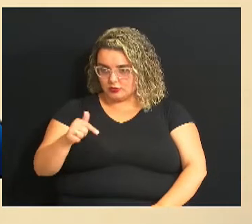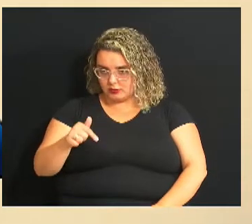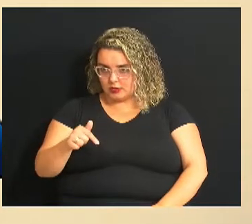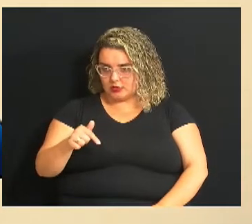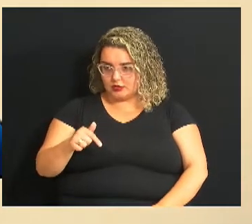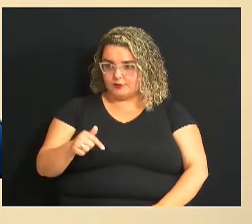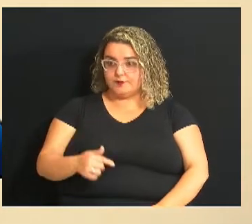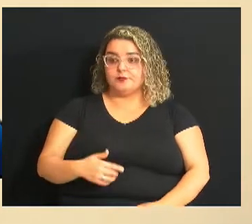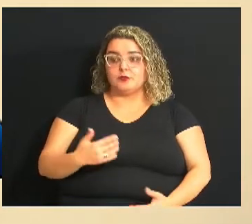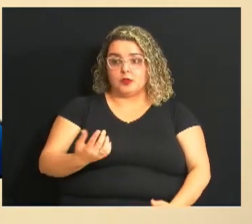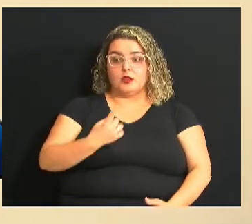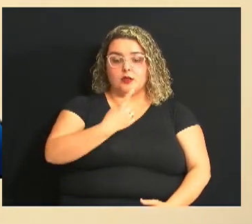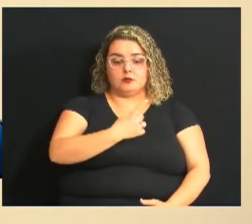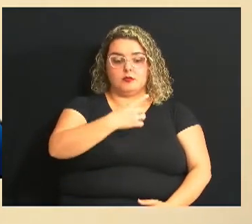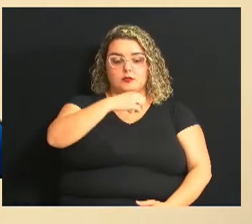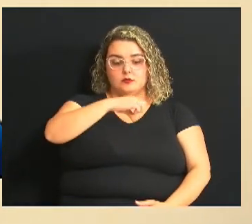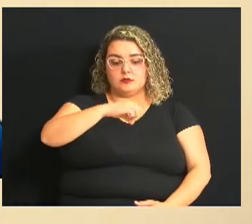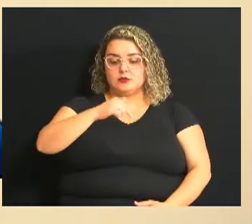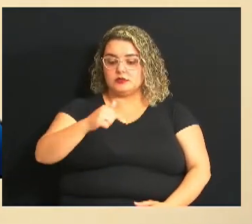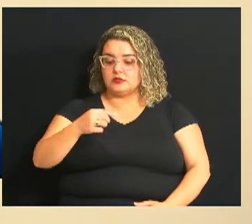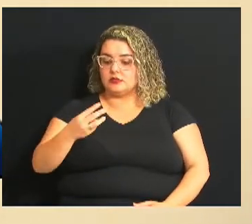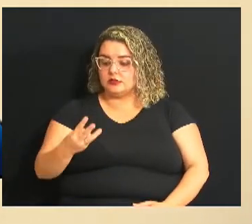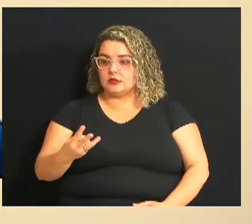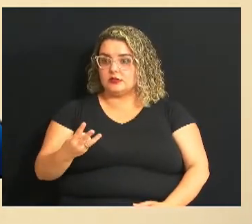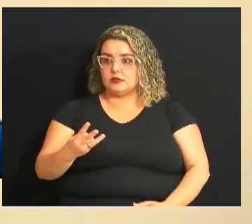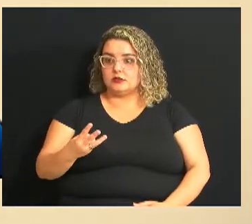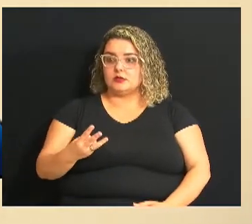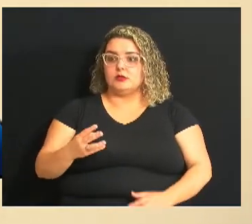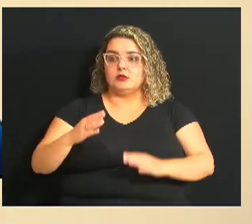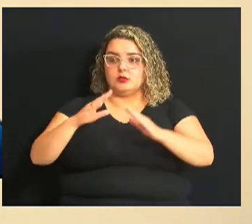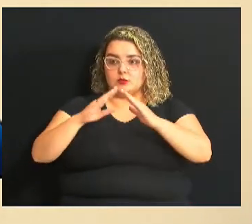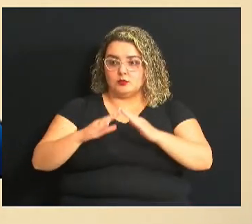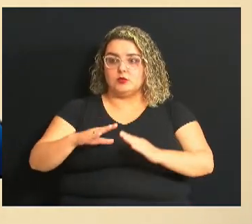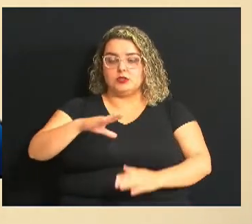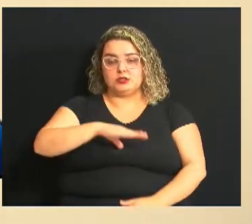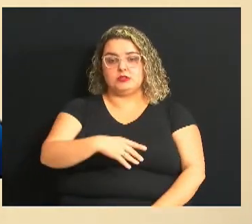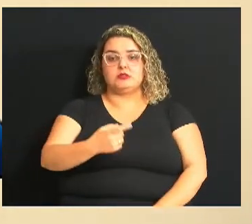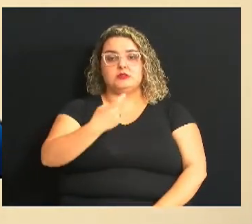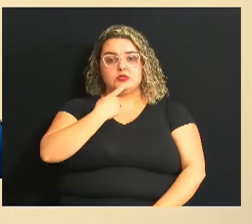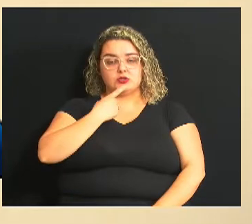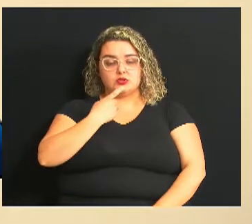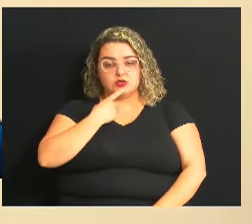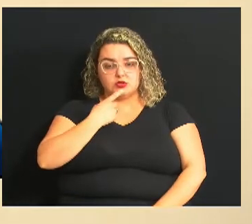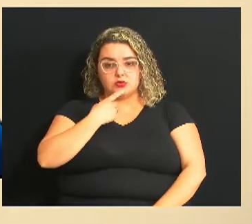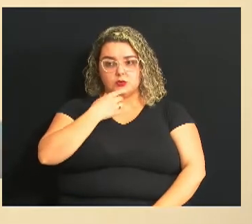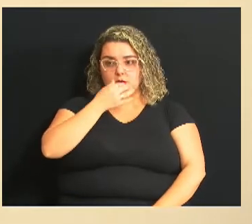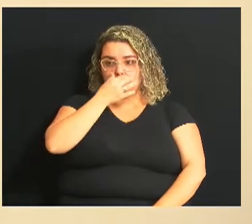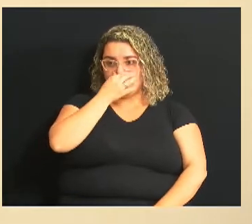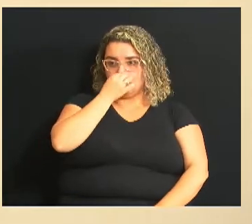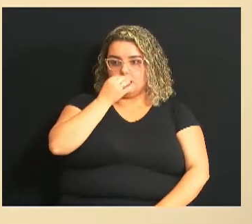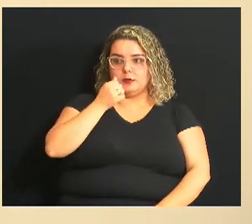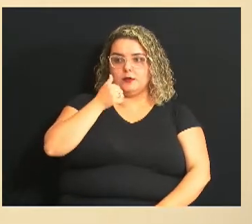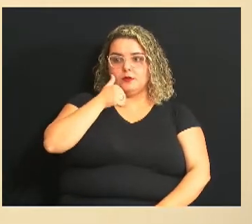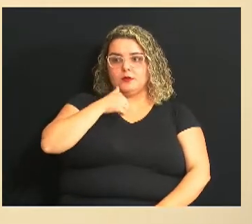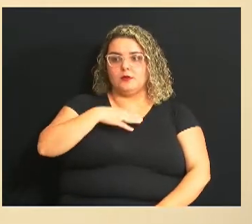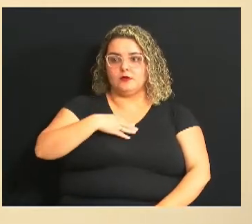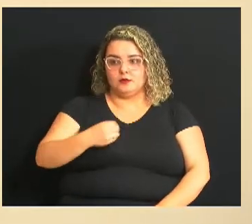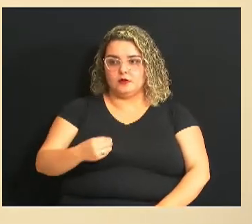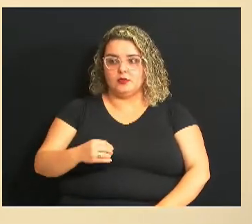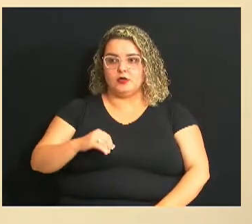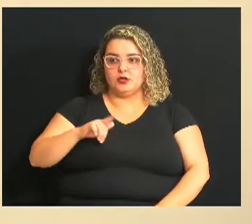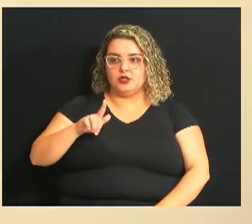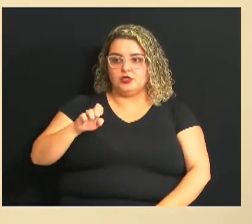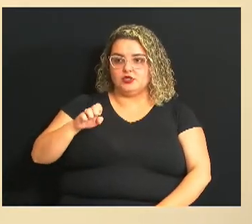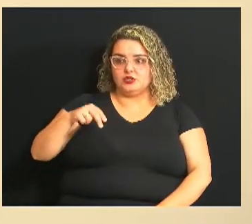desde 1973, residente na cidade de Campinas, filha de Genésio Rosley e